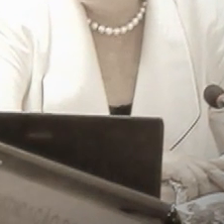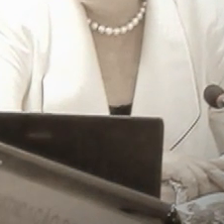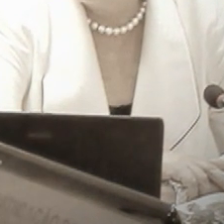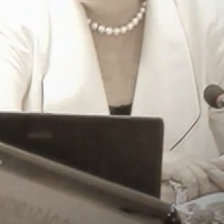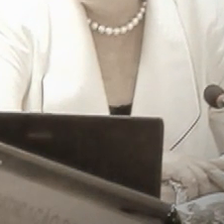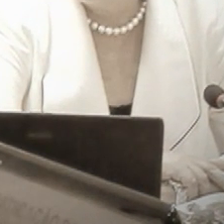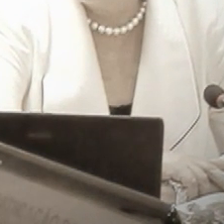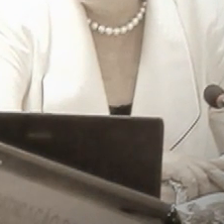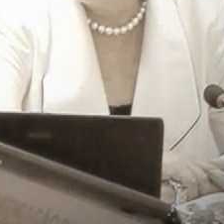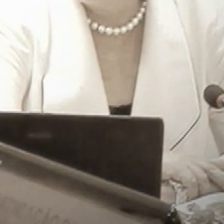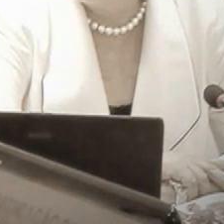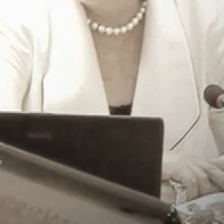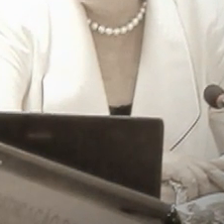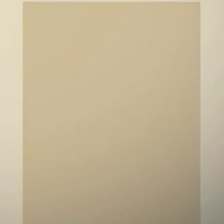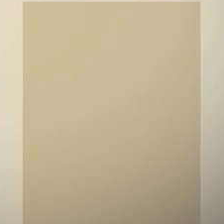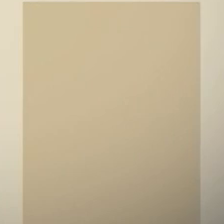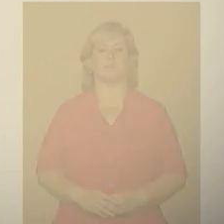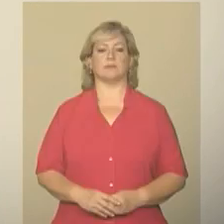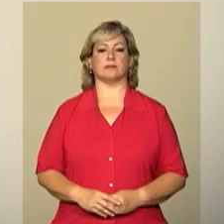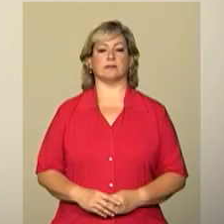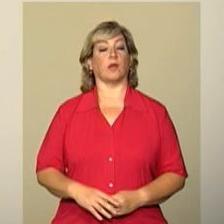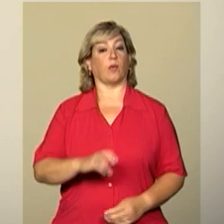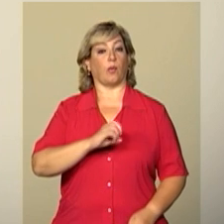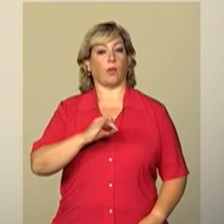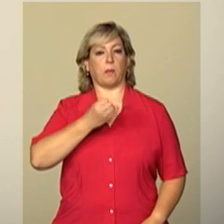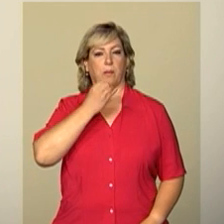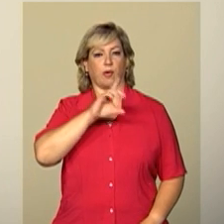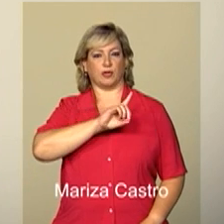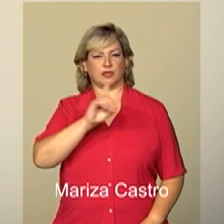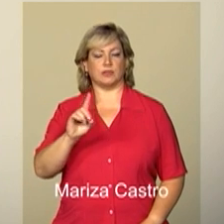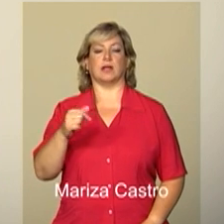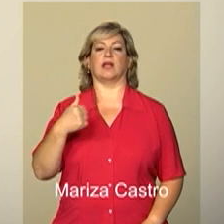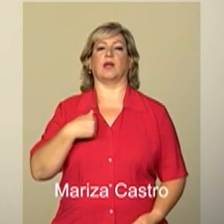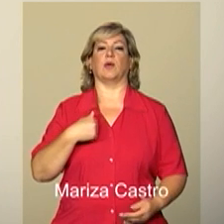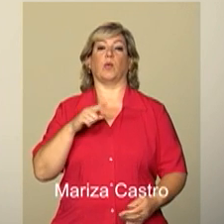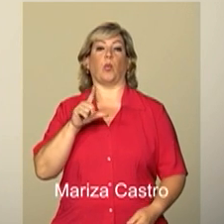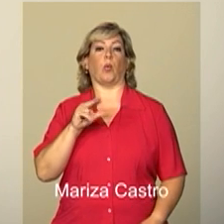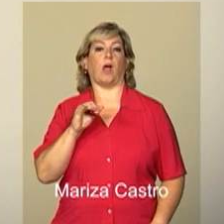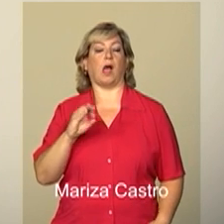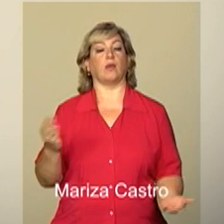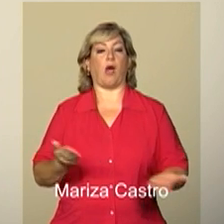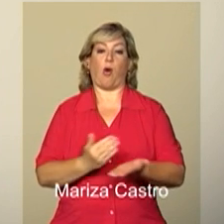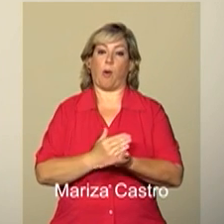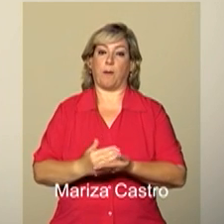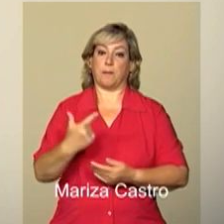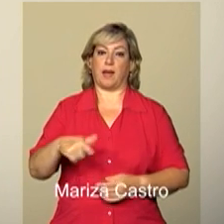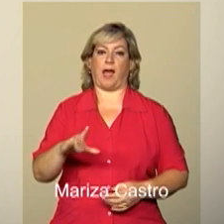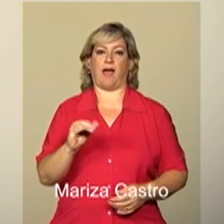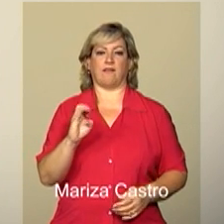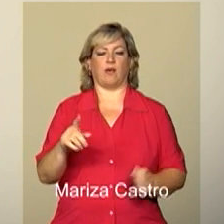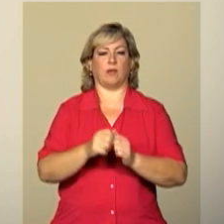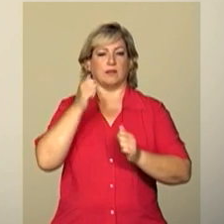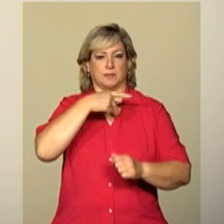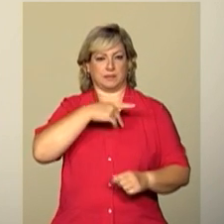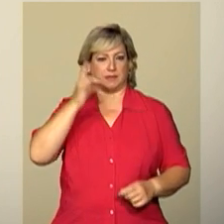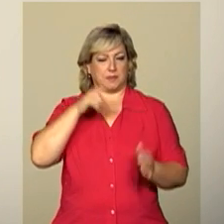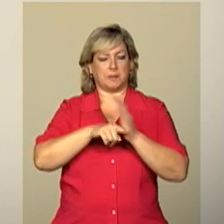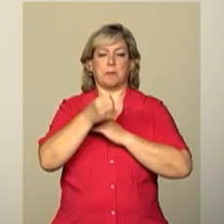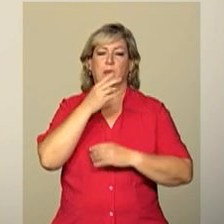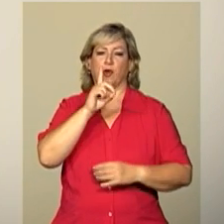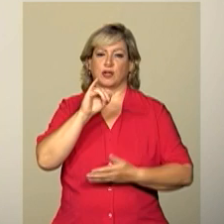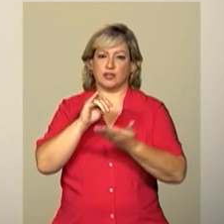café com a Presidenta Olá bom dia eu sou o Luciano cechas e começa agora mais um café com a presidenta Dilma Bom dia